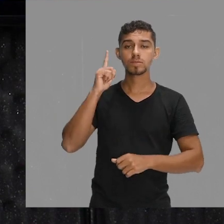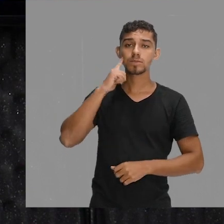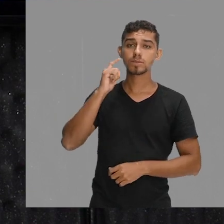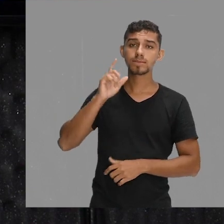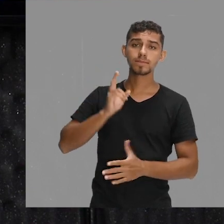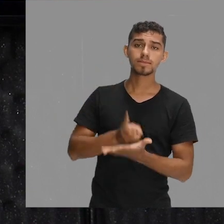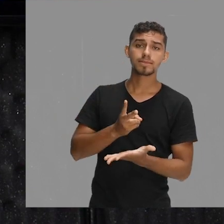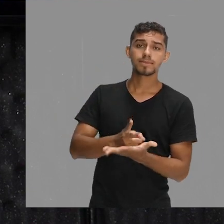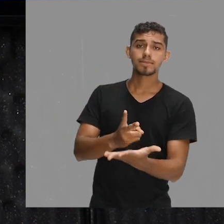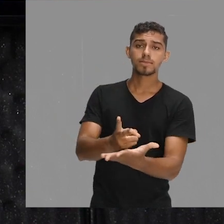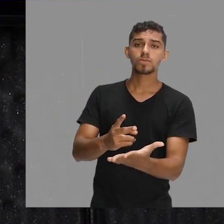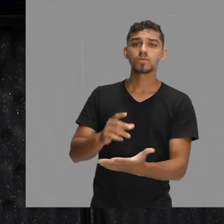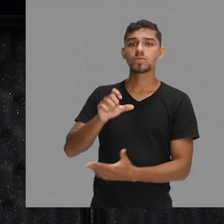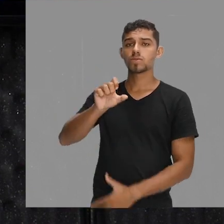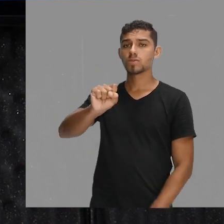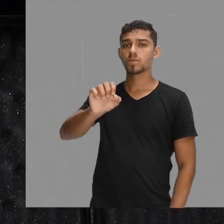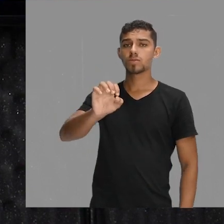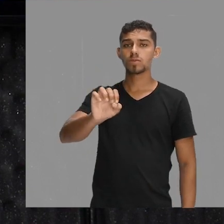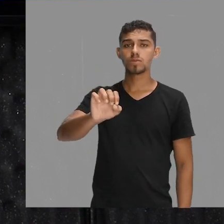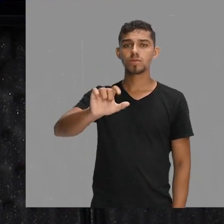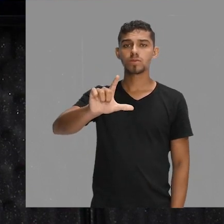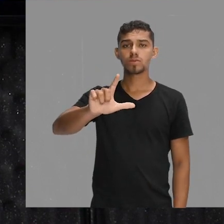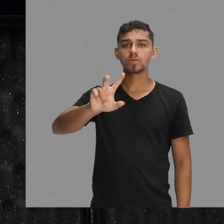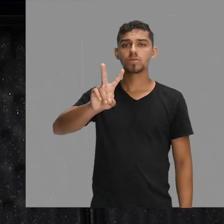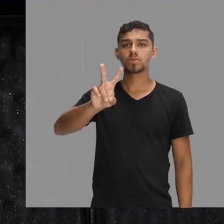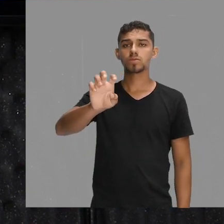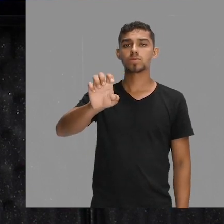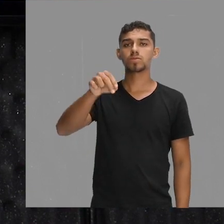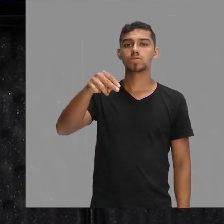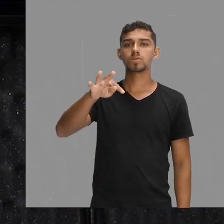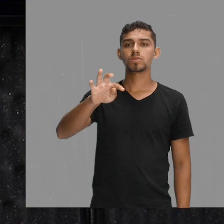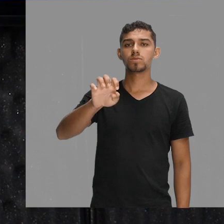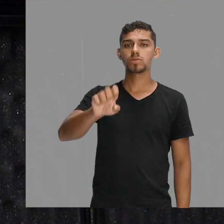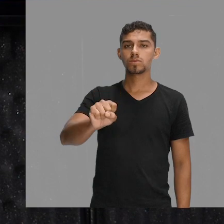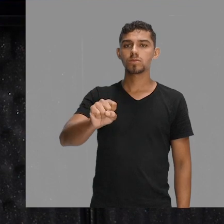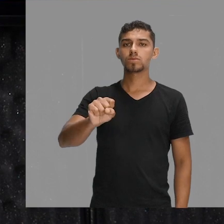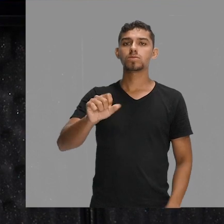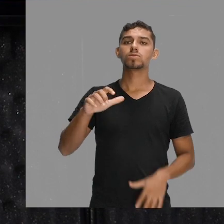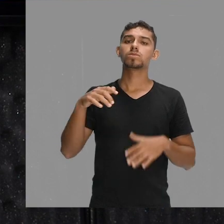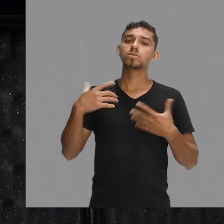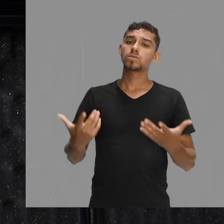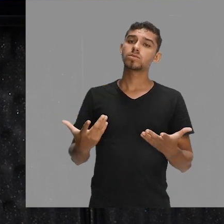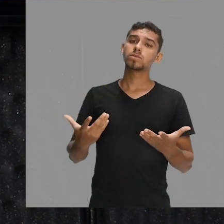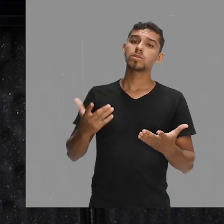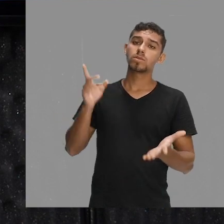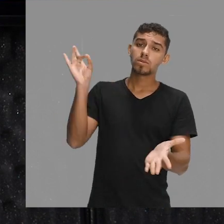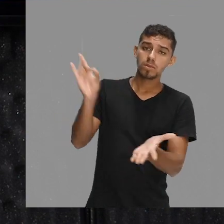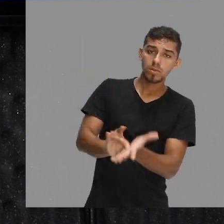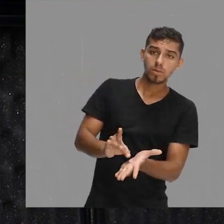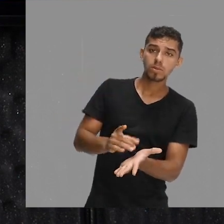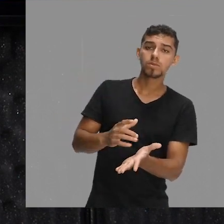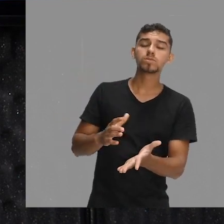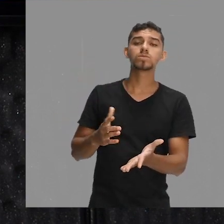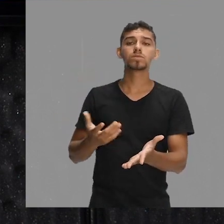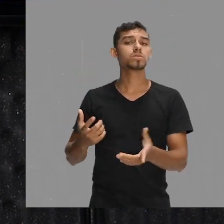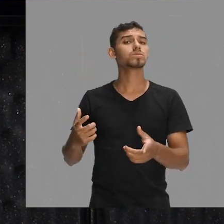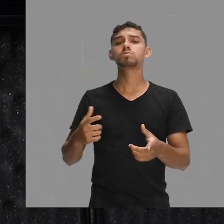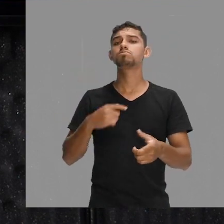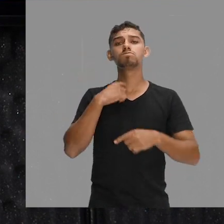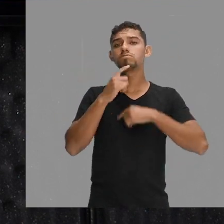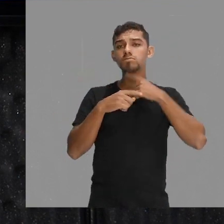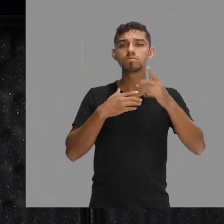puro, porque ali eu só tenho o líquido e nada vai impedir a passagem desse líquido para o estado